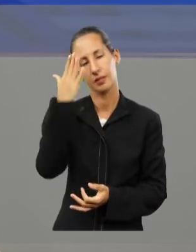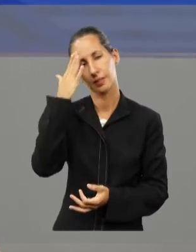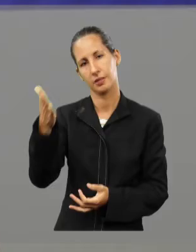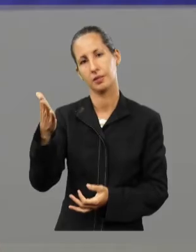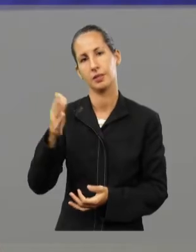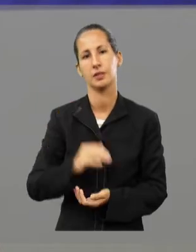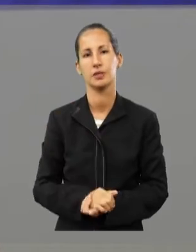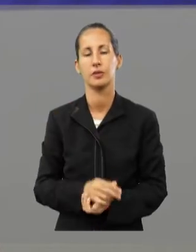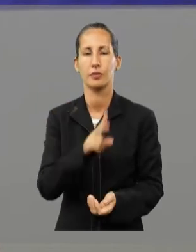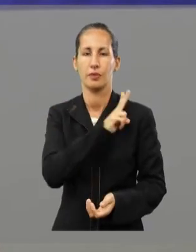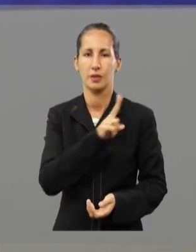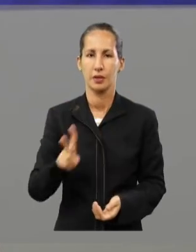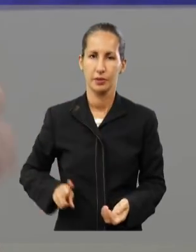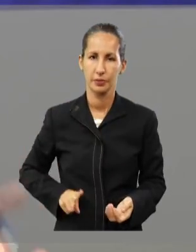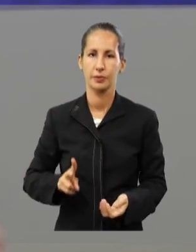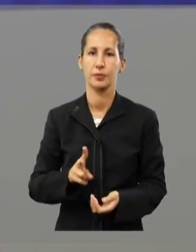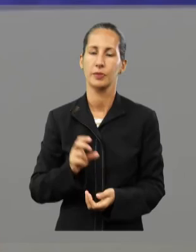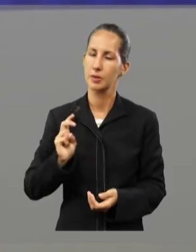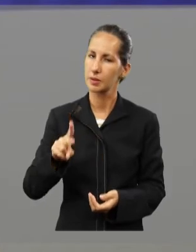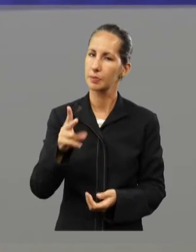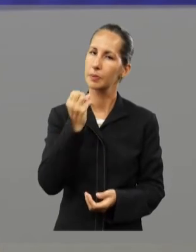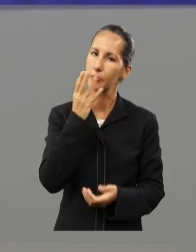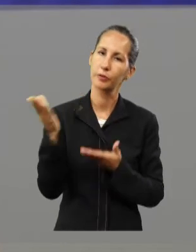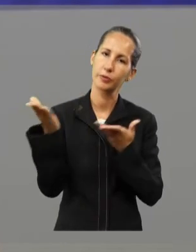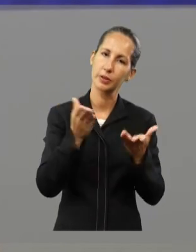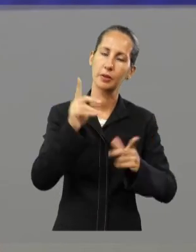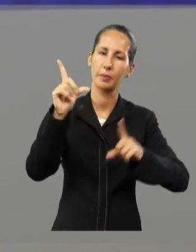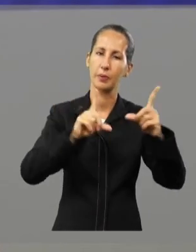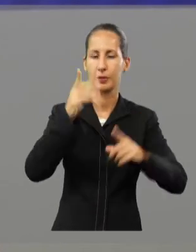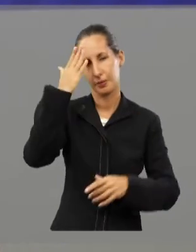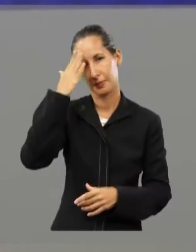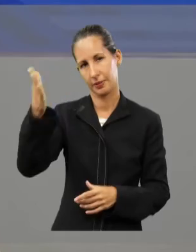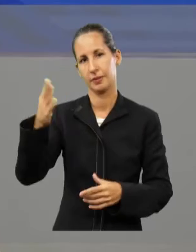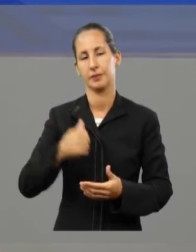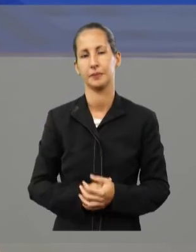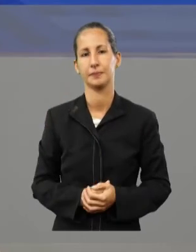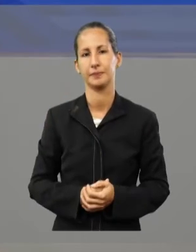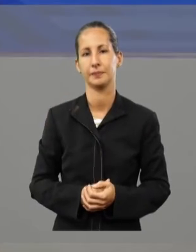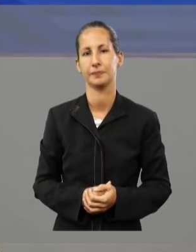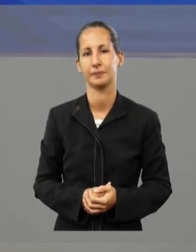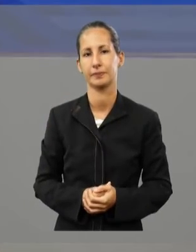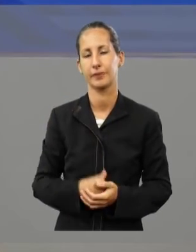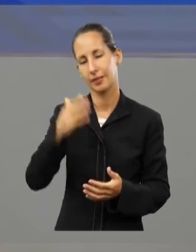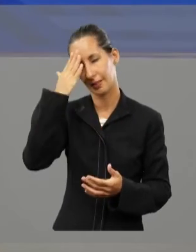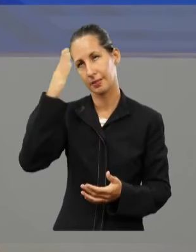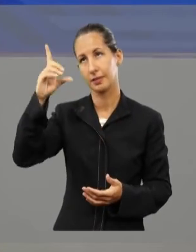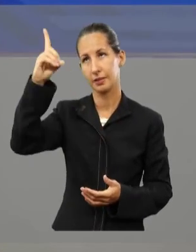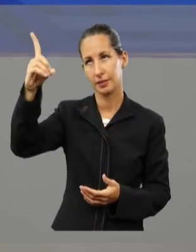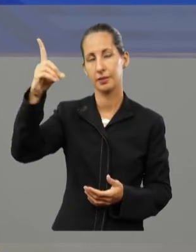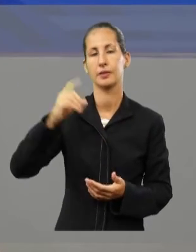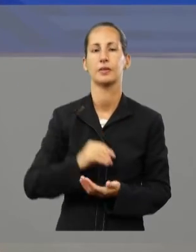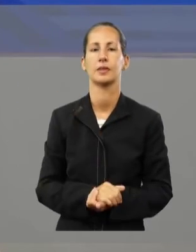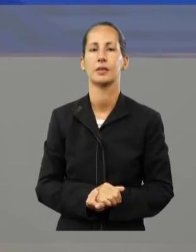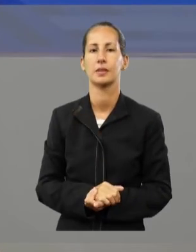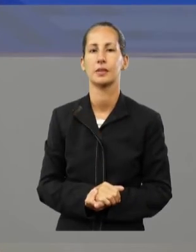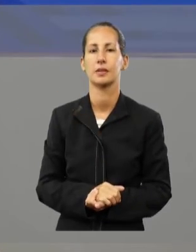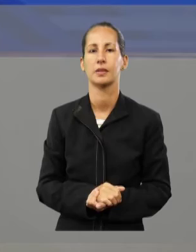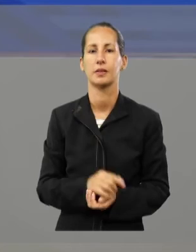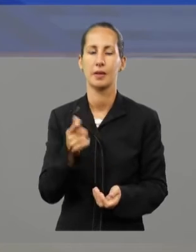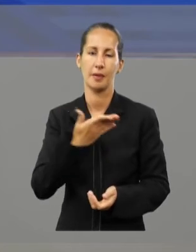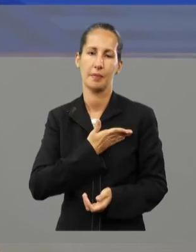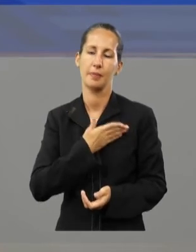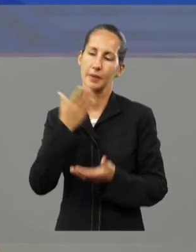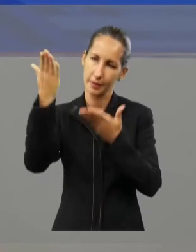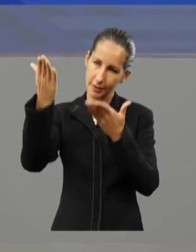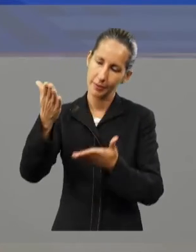Agradeço demais, vereador Dagô, seja sempre bem-vindo aqui ao nosso programa, obrigada. Eu fiquei muito satisfeito, agradecer a Deus, primeiramente, a minha amiga